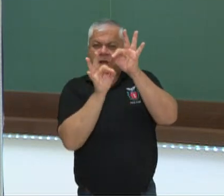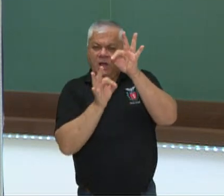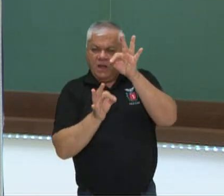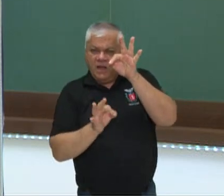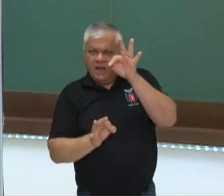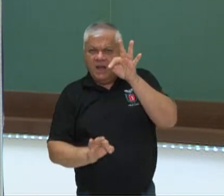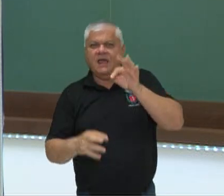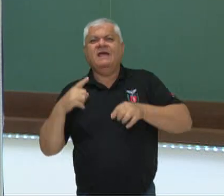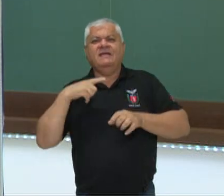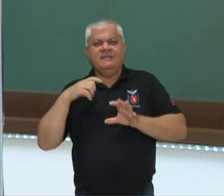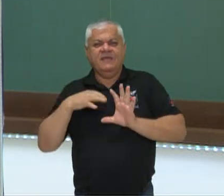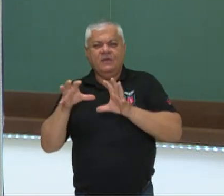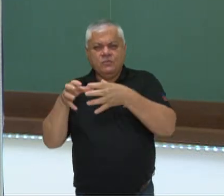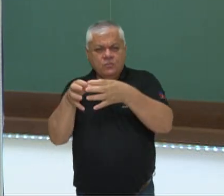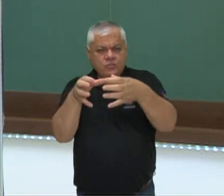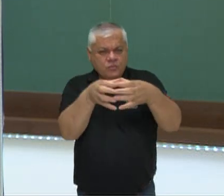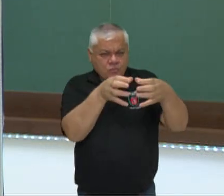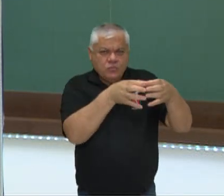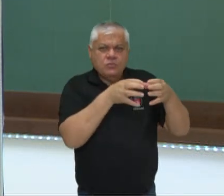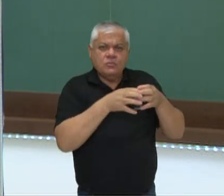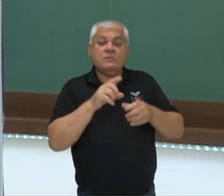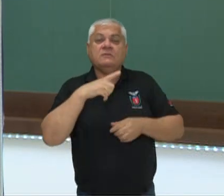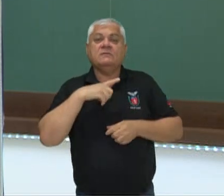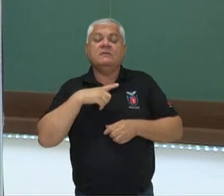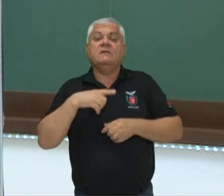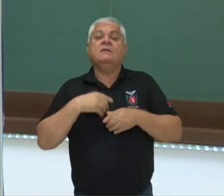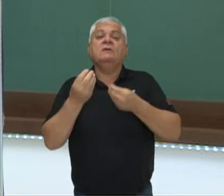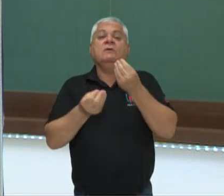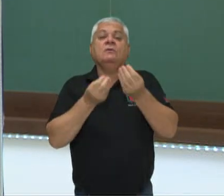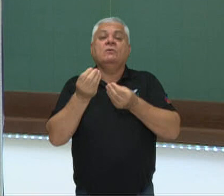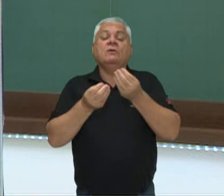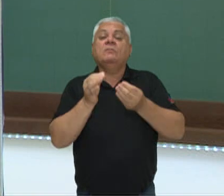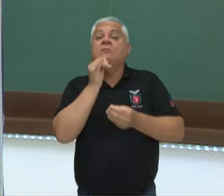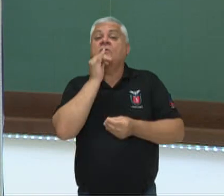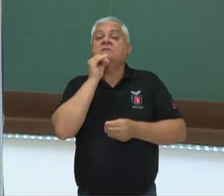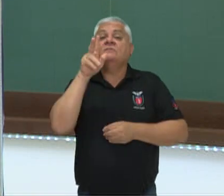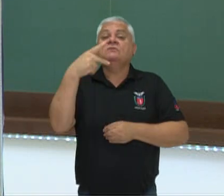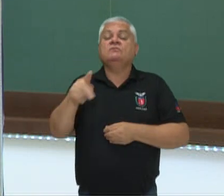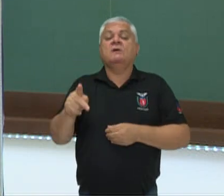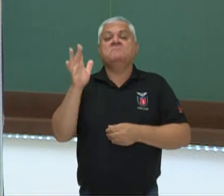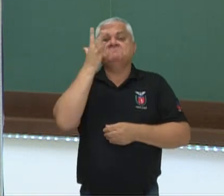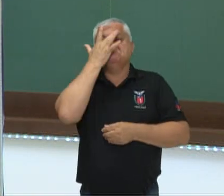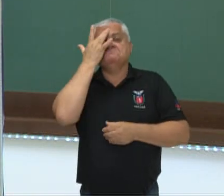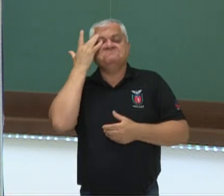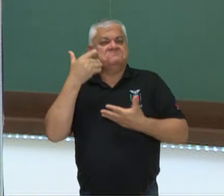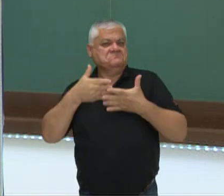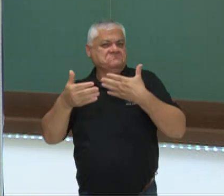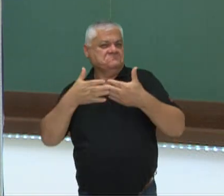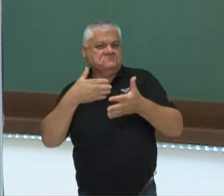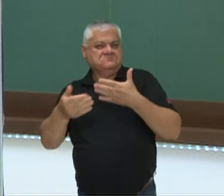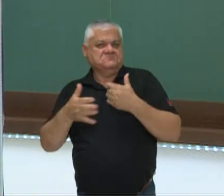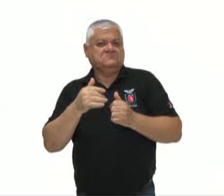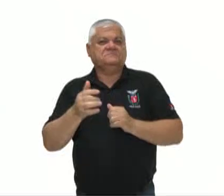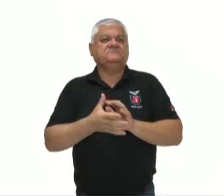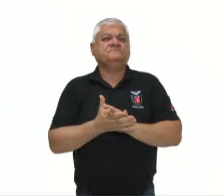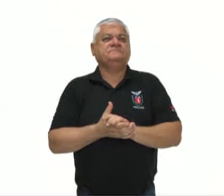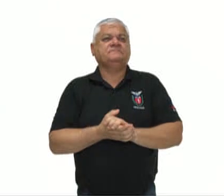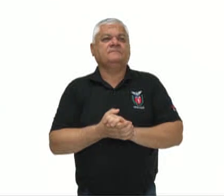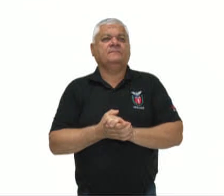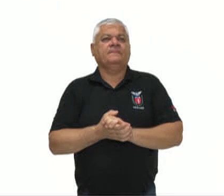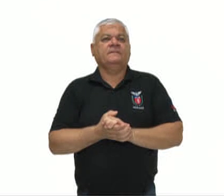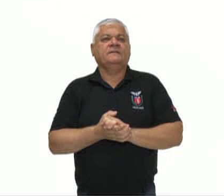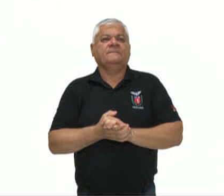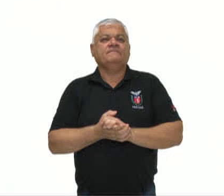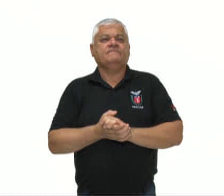núcleos narrativos e é onde a gente acompanha a saga, por assim dizer, de um herói qualquer, né? Depois de